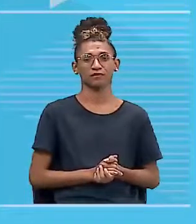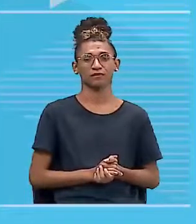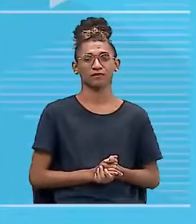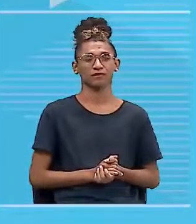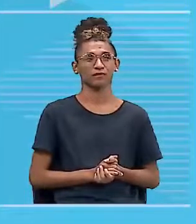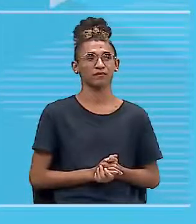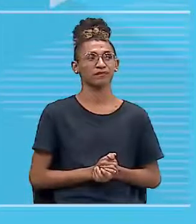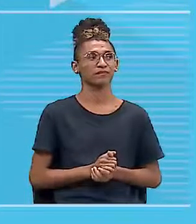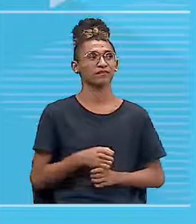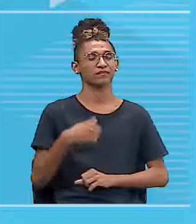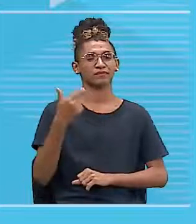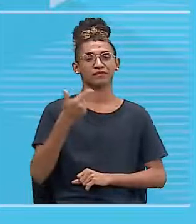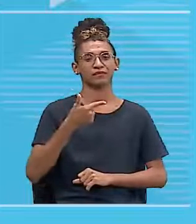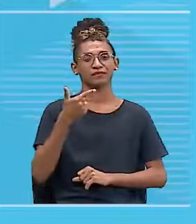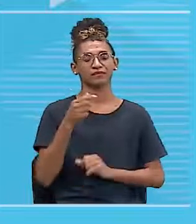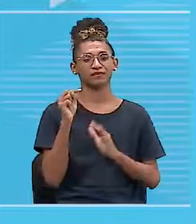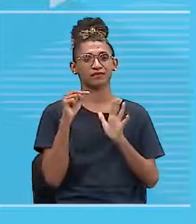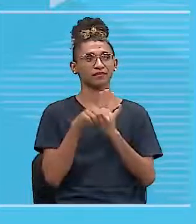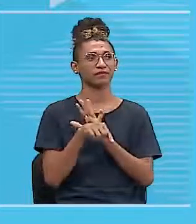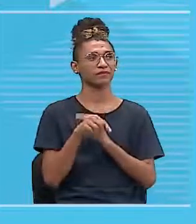segundo a questão Jesus